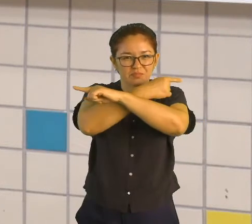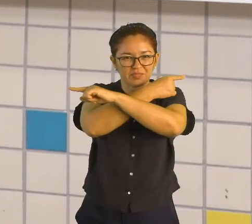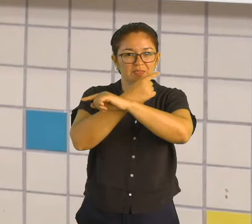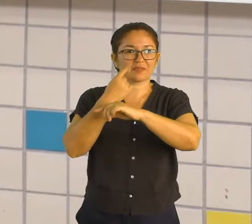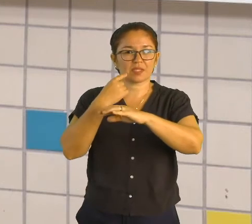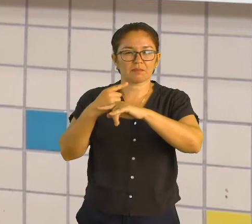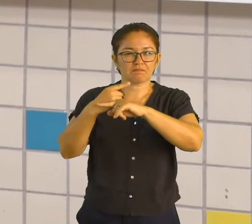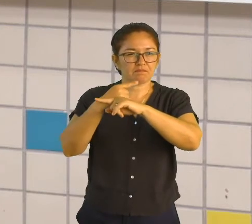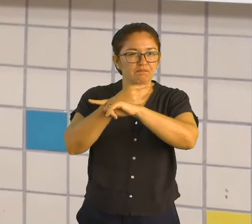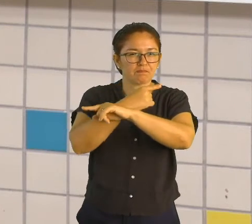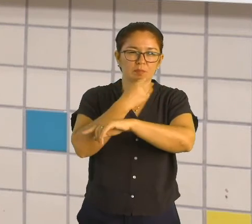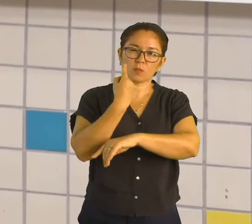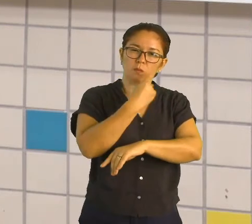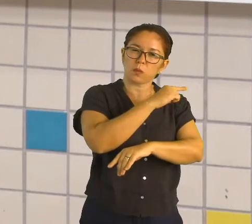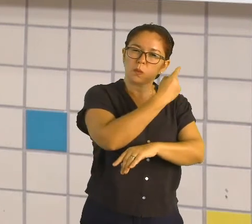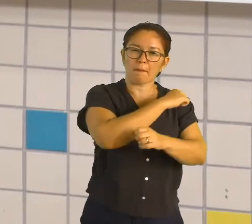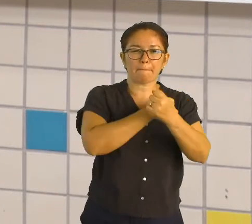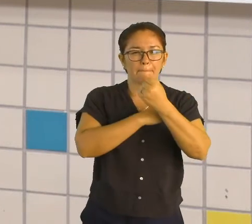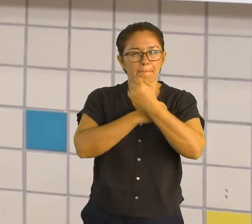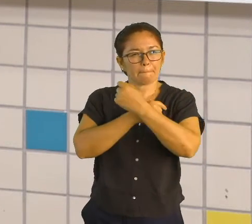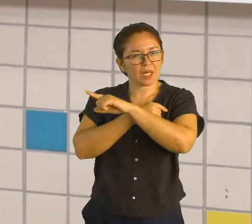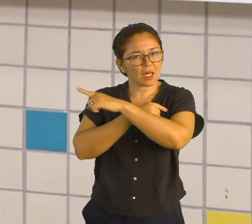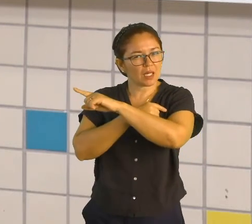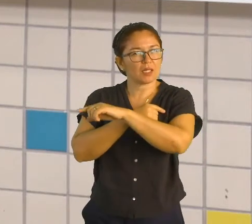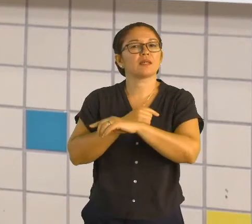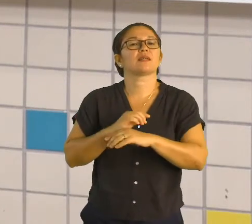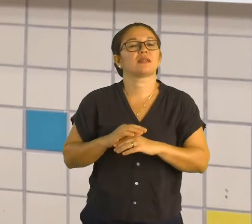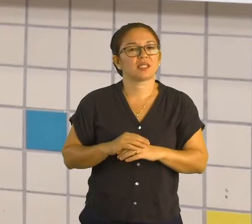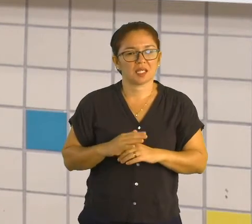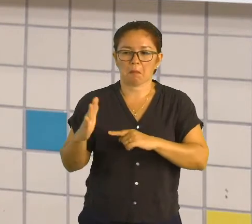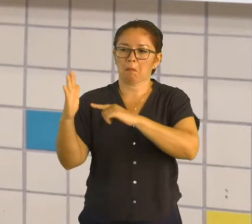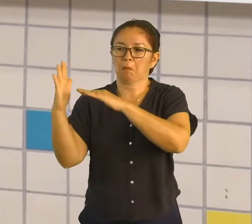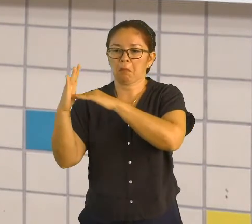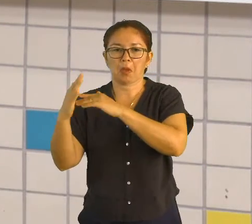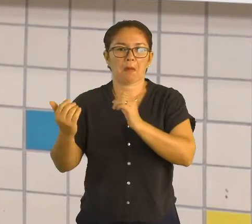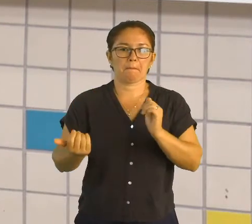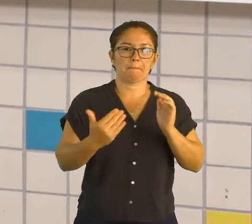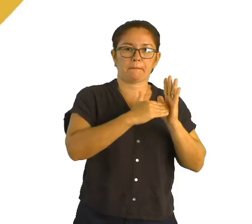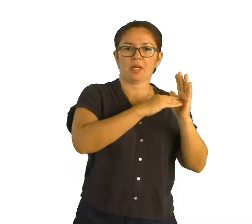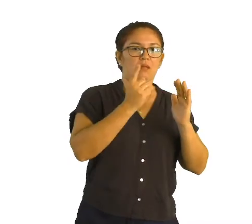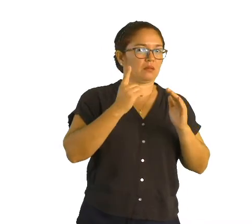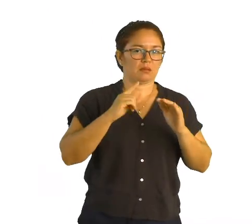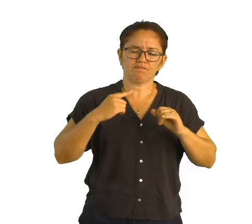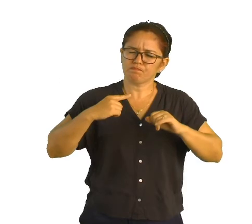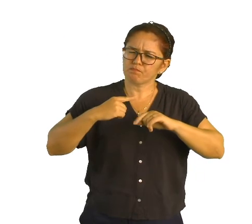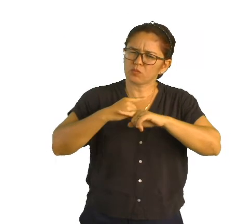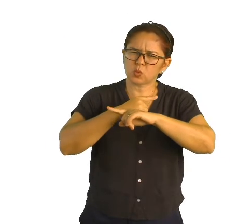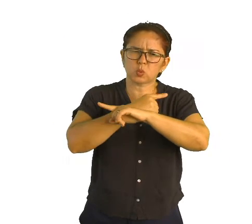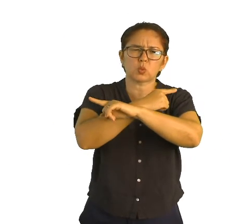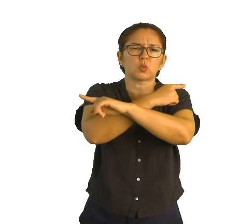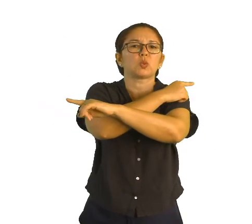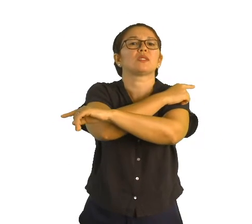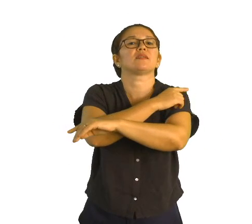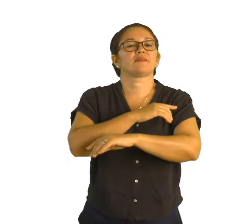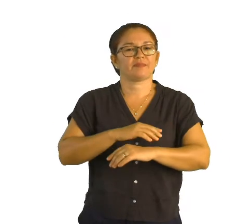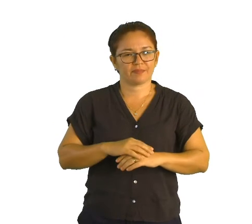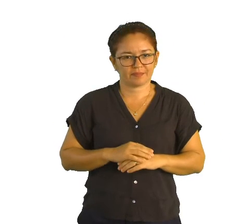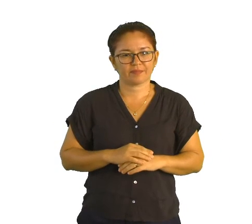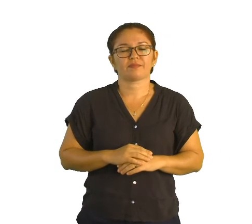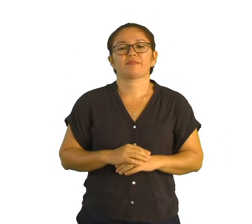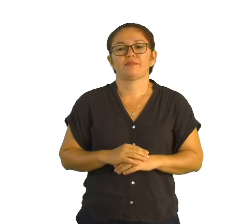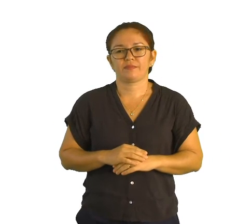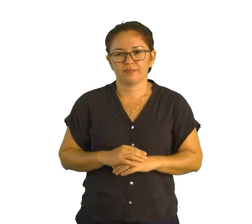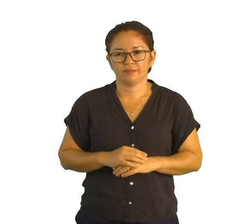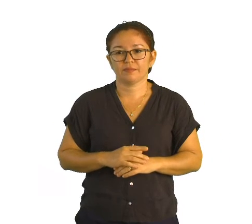tem fim. E representamos aí o ponto A e o ponto B. Agora, eu quero mostrar para vocês